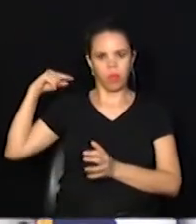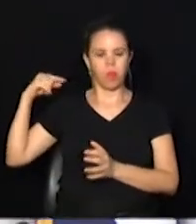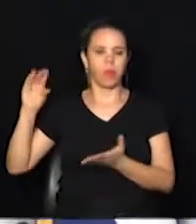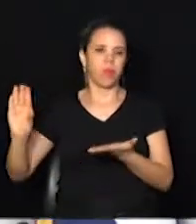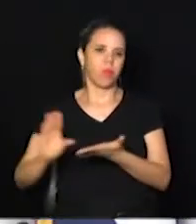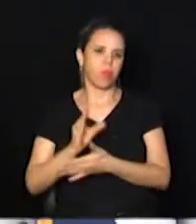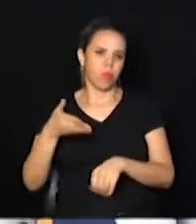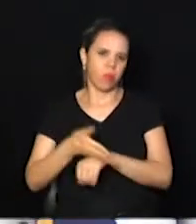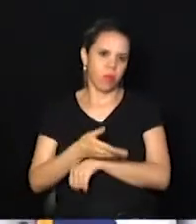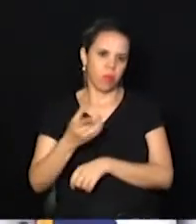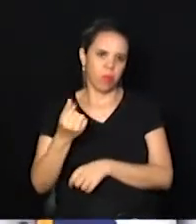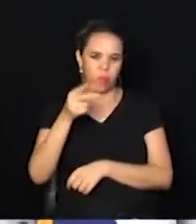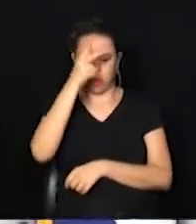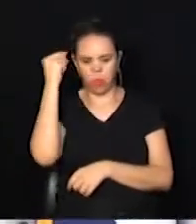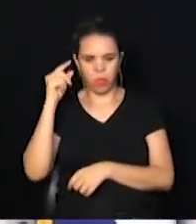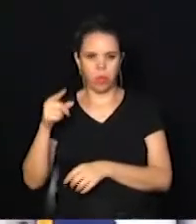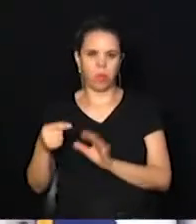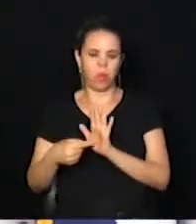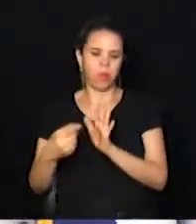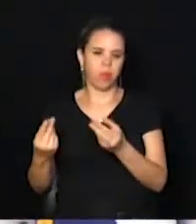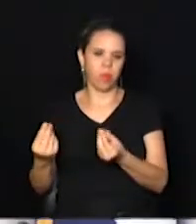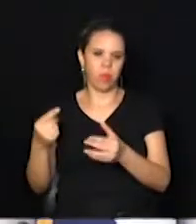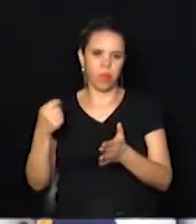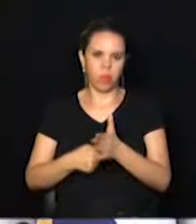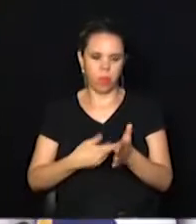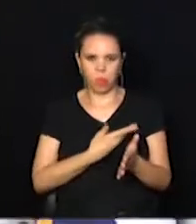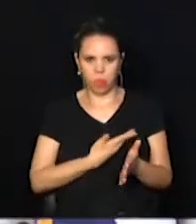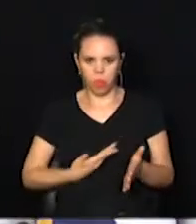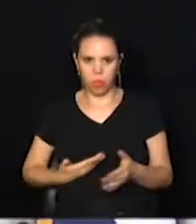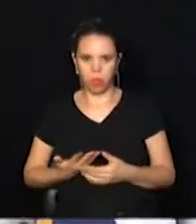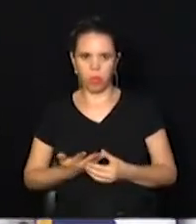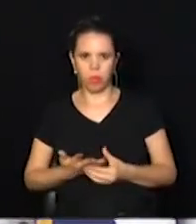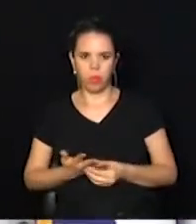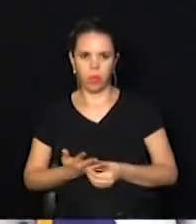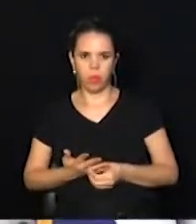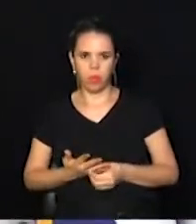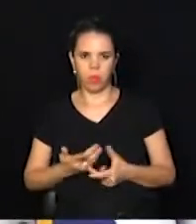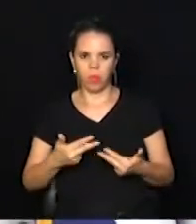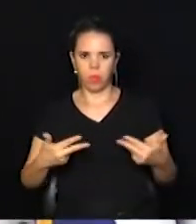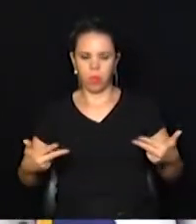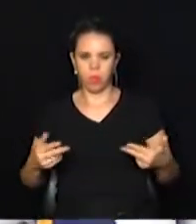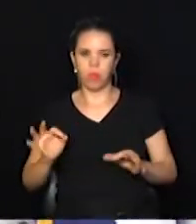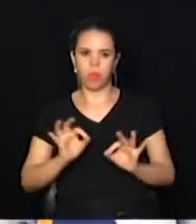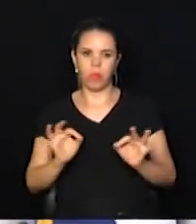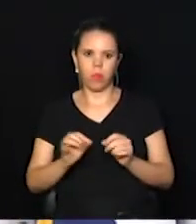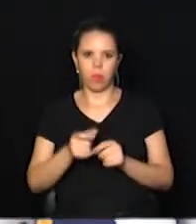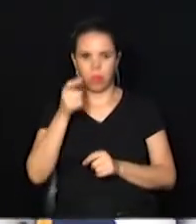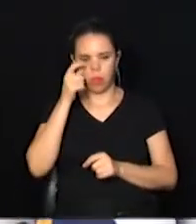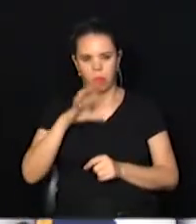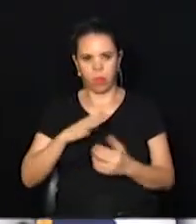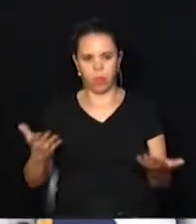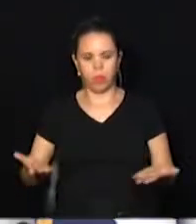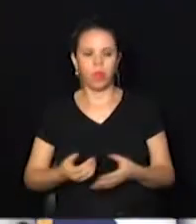orçamento participativo apresentou como políticas públicas e que diversas obras que nós vemos na cidade